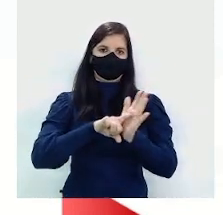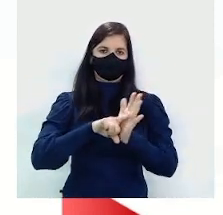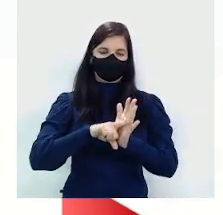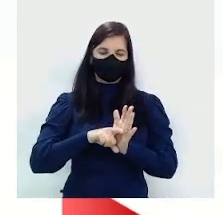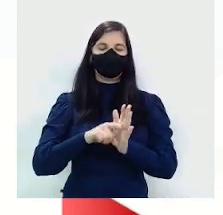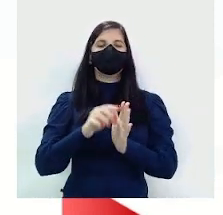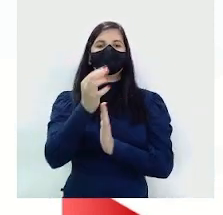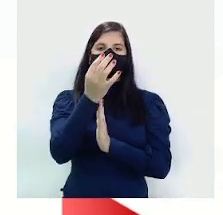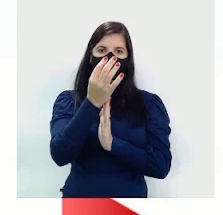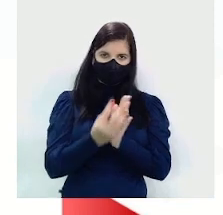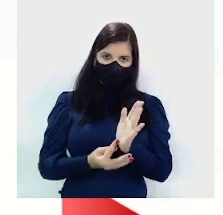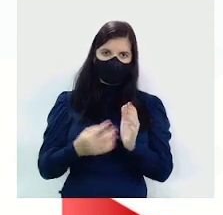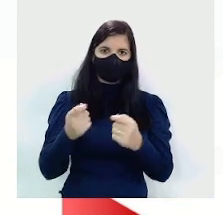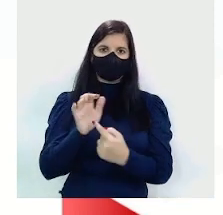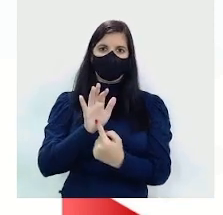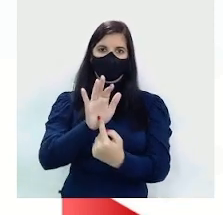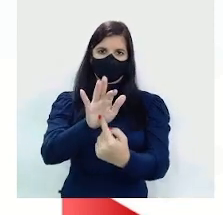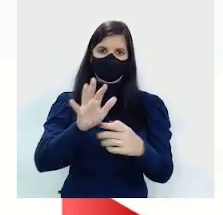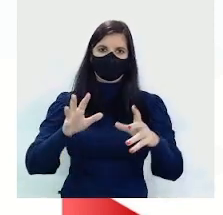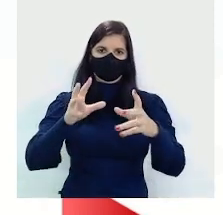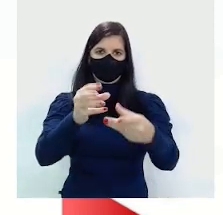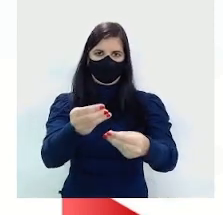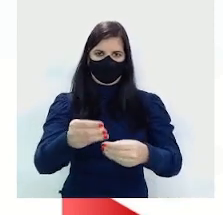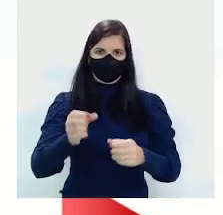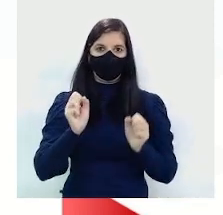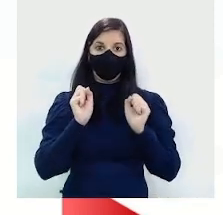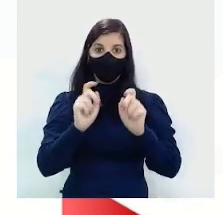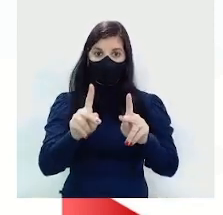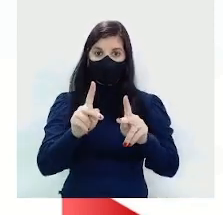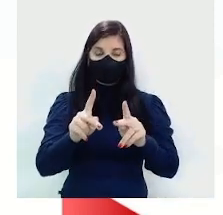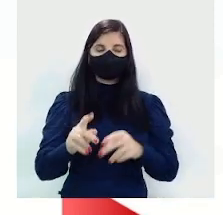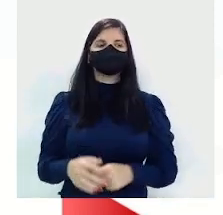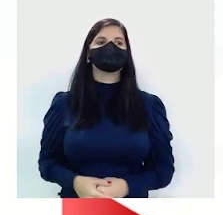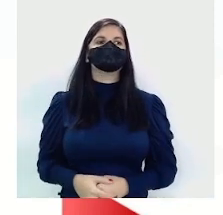precisa também apresentar tudo isso para a gente, ok?